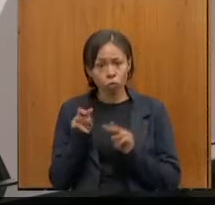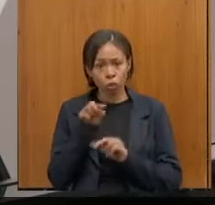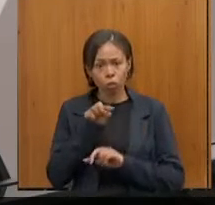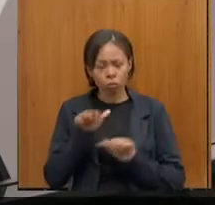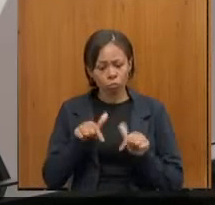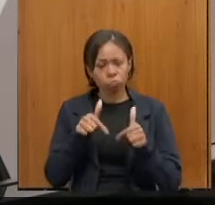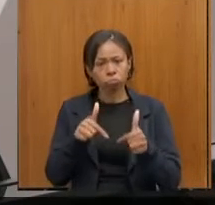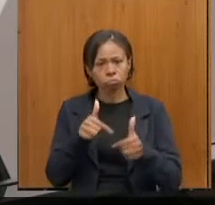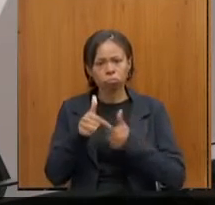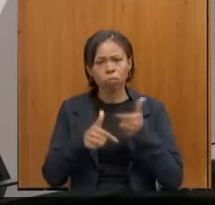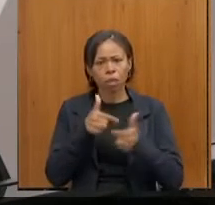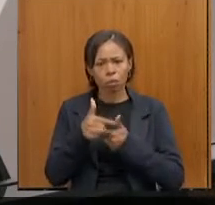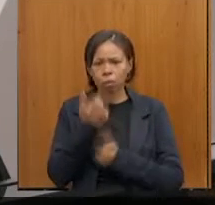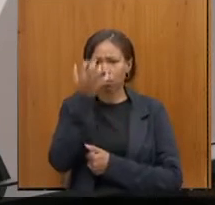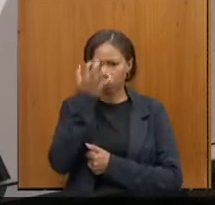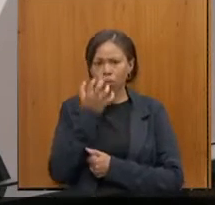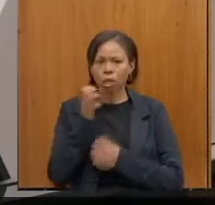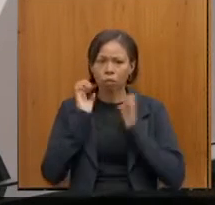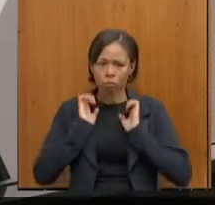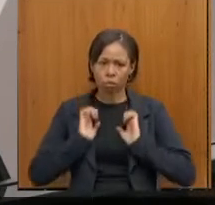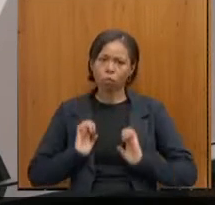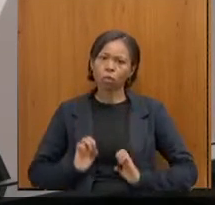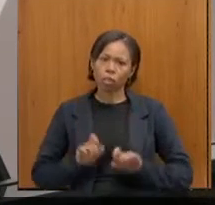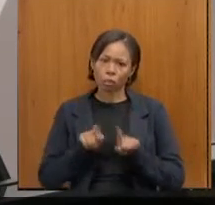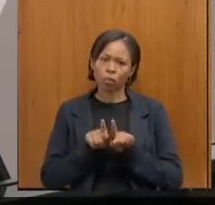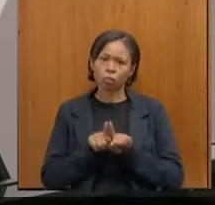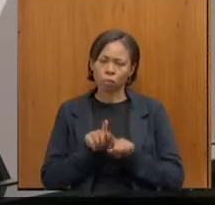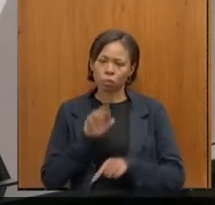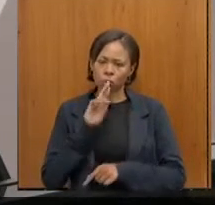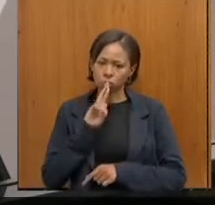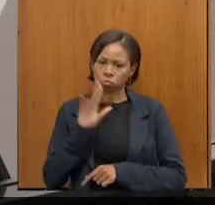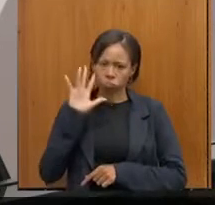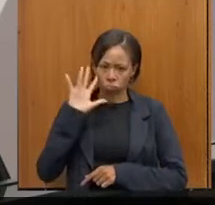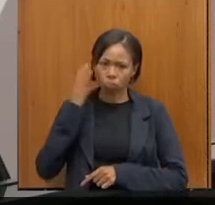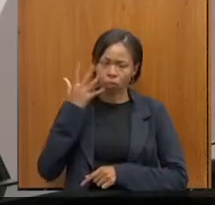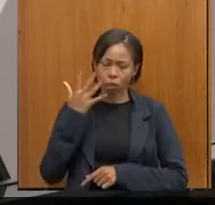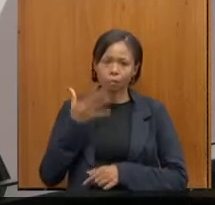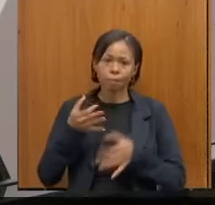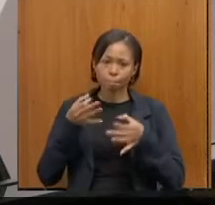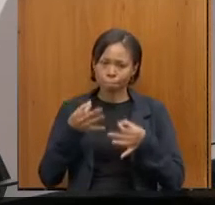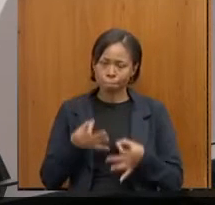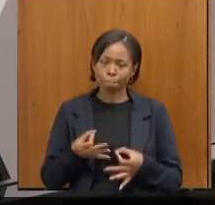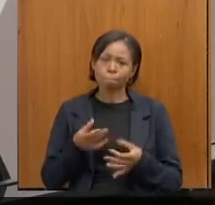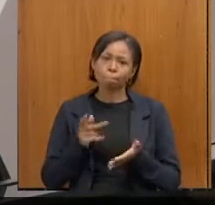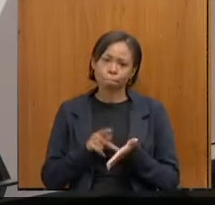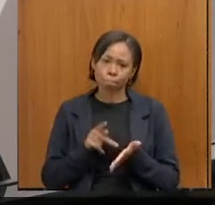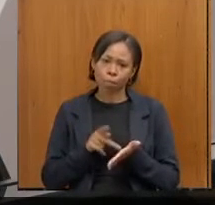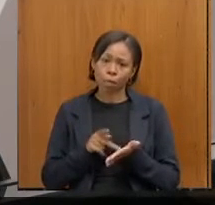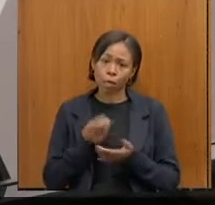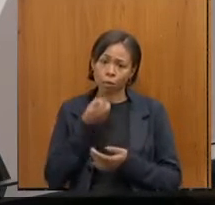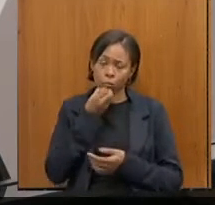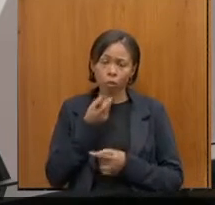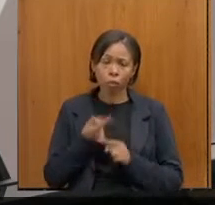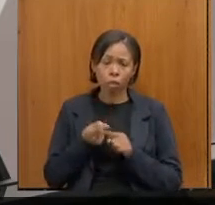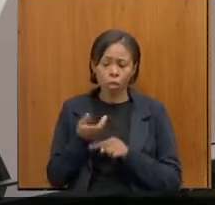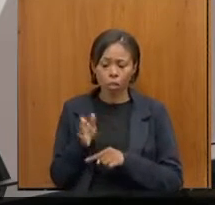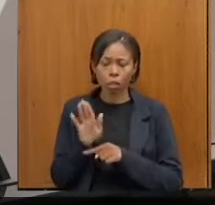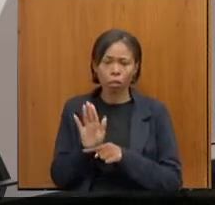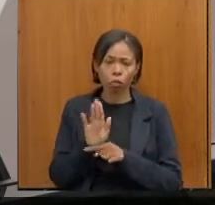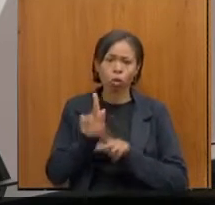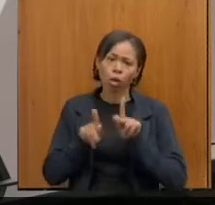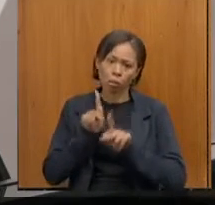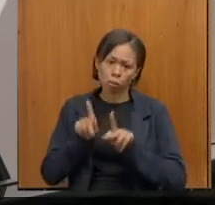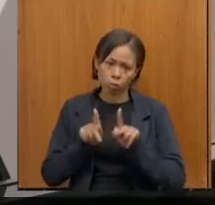o trabalho com muita seriedade com ética e com o resultado não tem dúvida que esse resultado beleza esse a vida das pessoas o cidadão